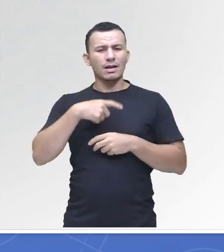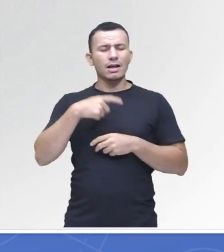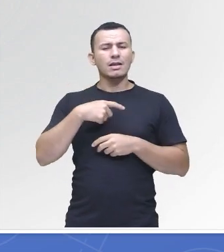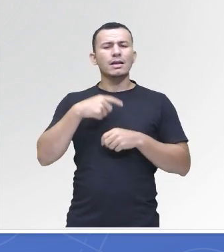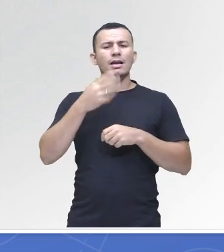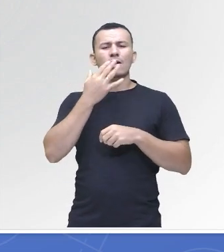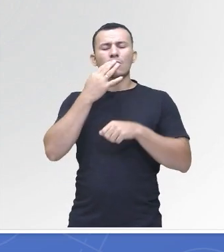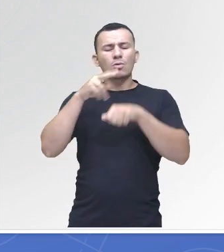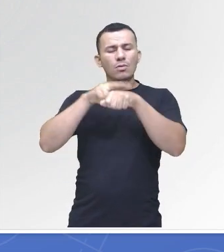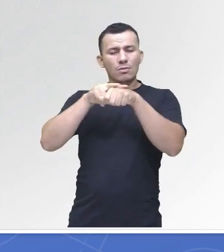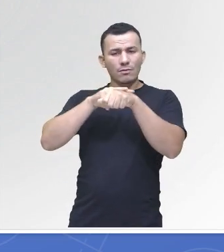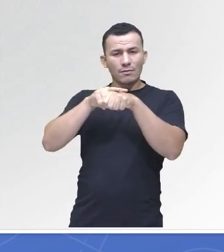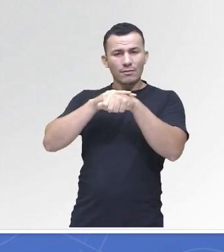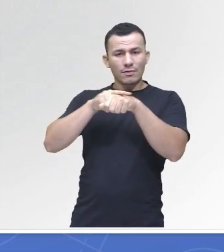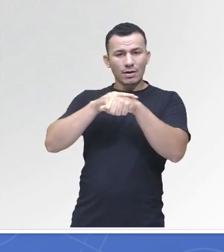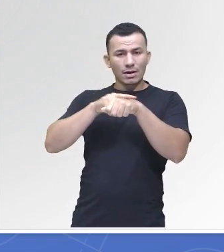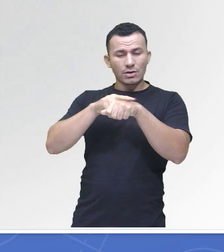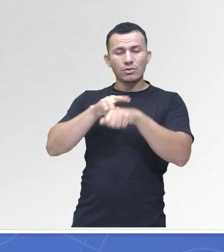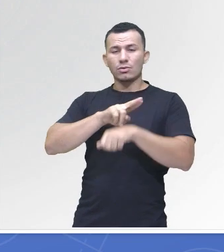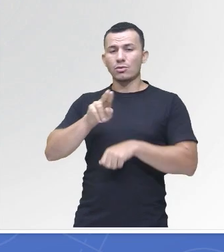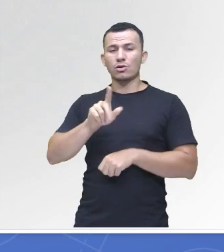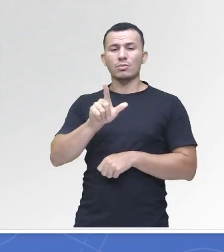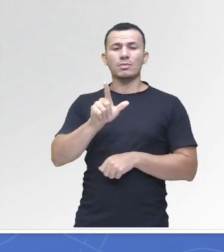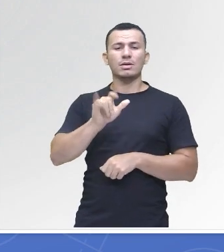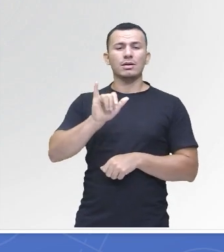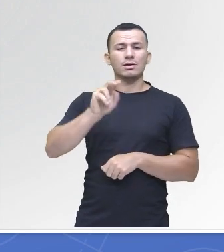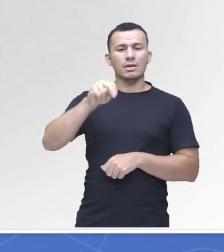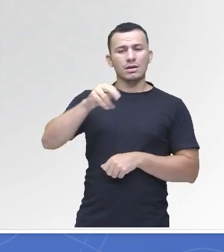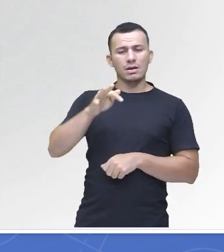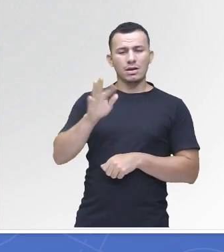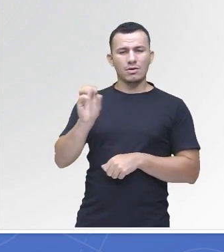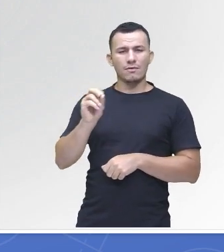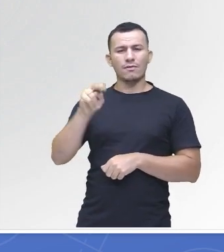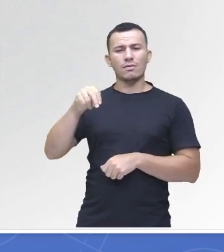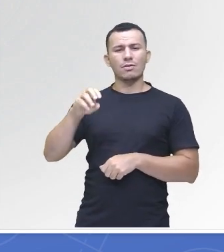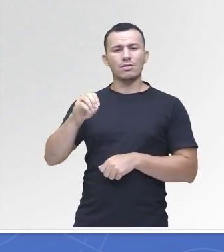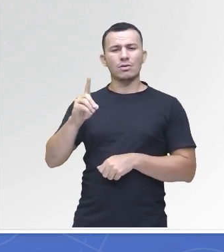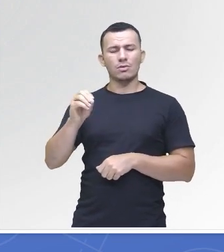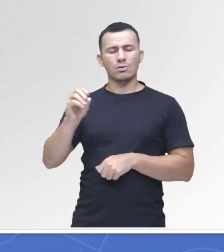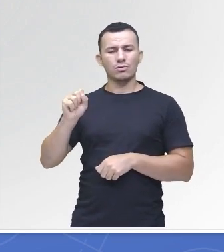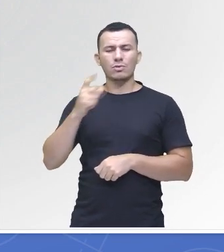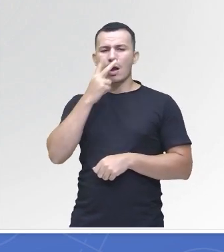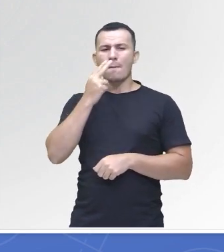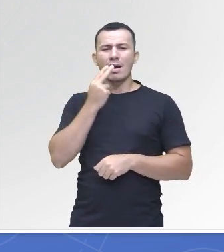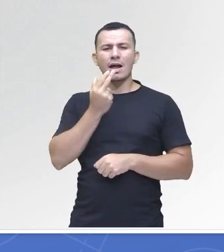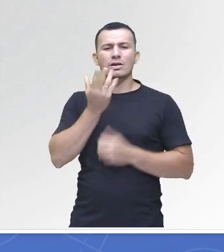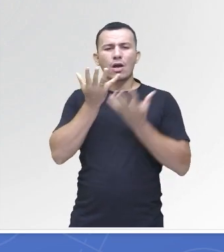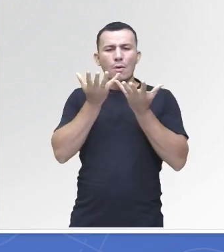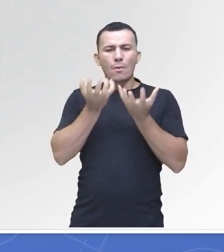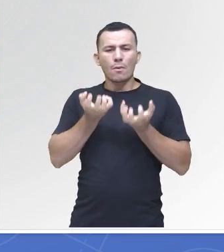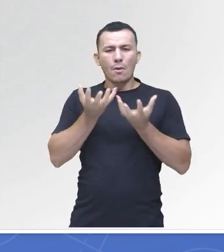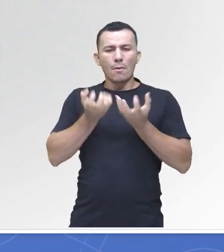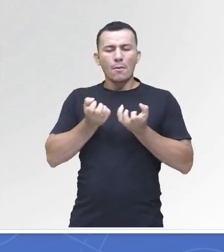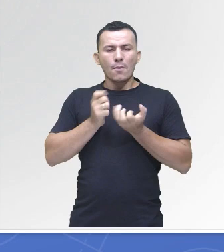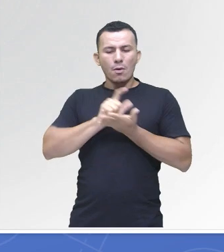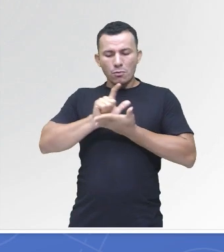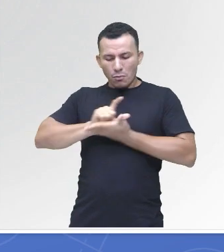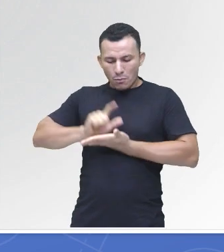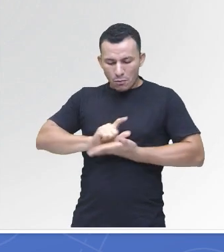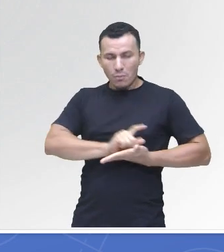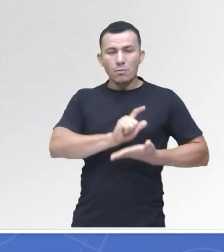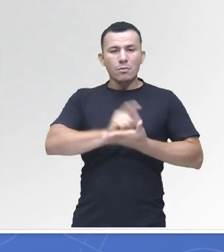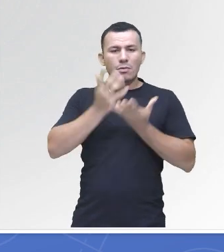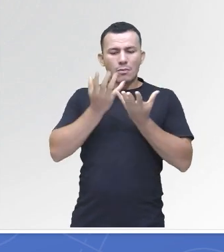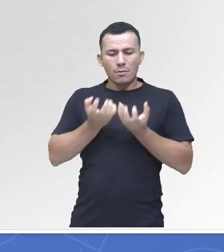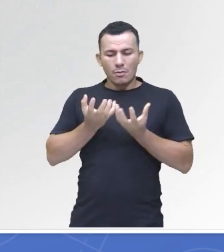em verde, que são os linfonodos, que ele funciona como se fosse um filtro, né? Então, olha só, o